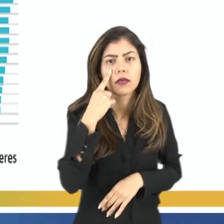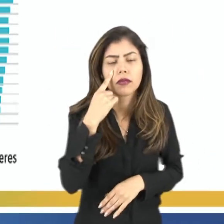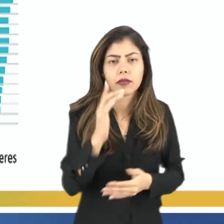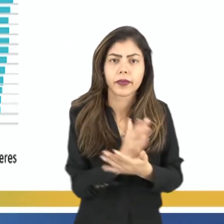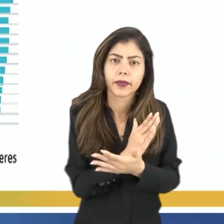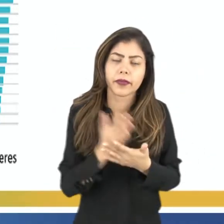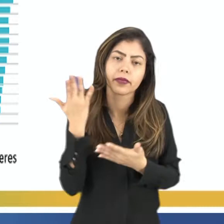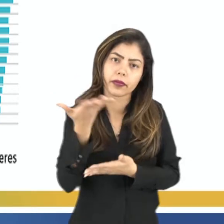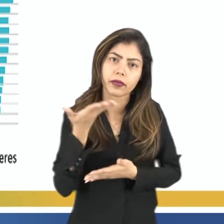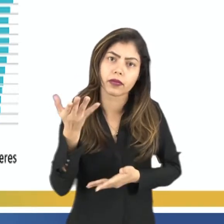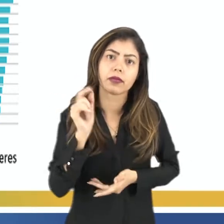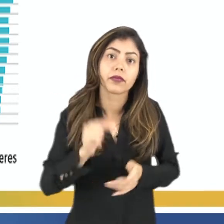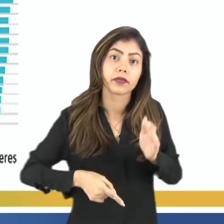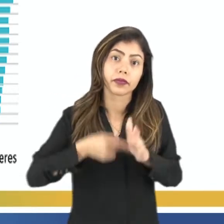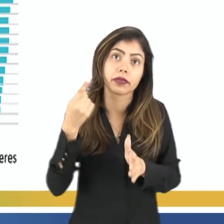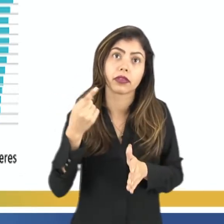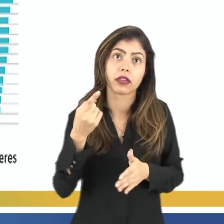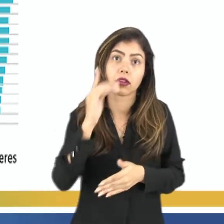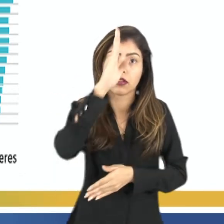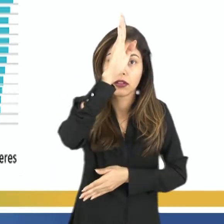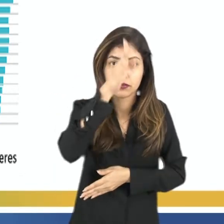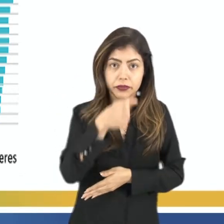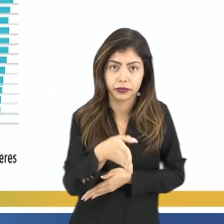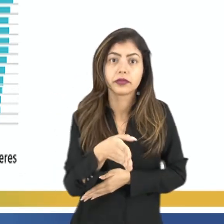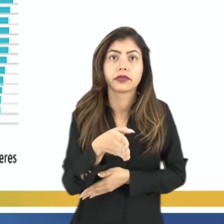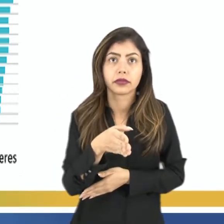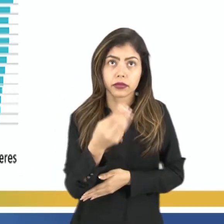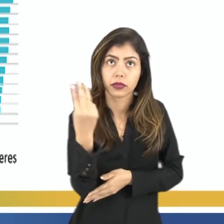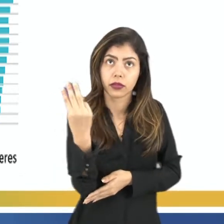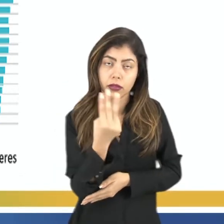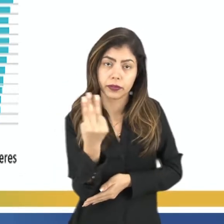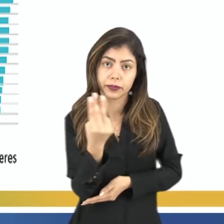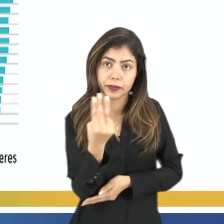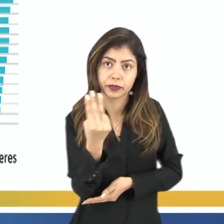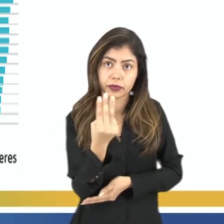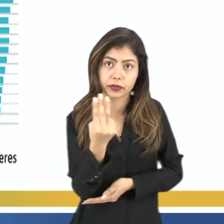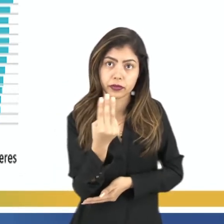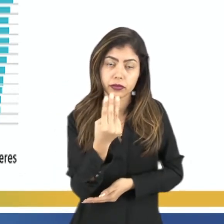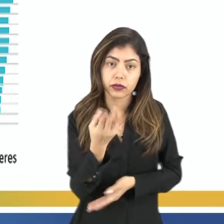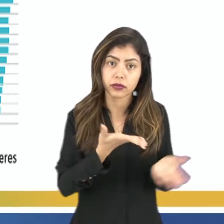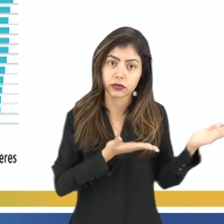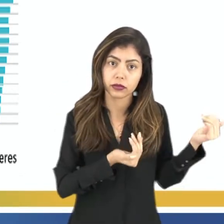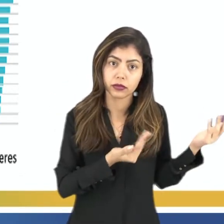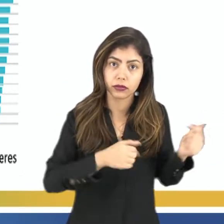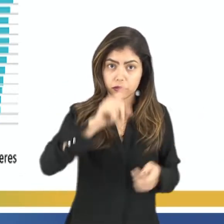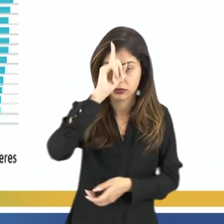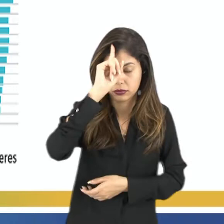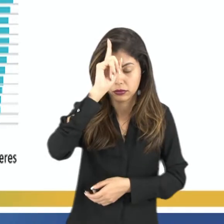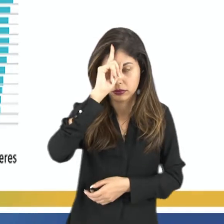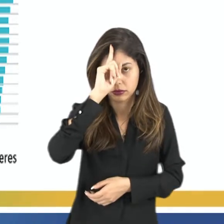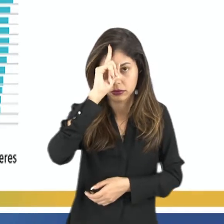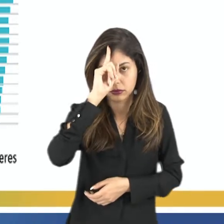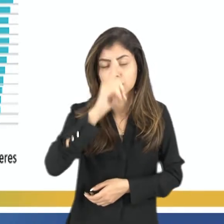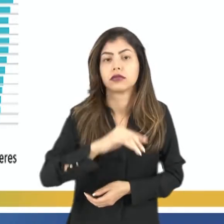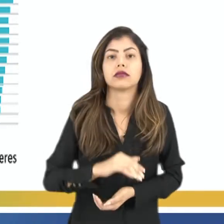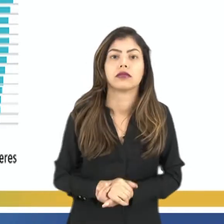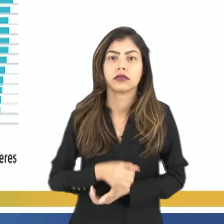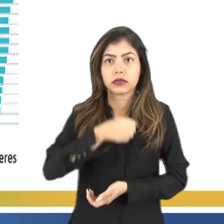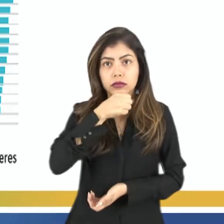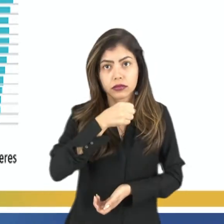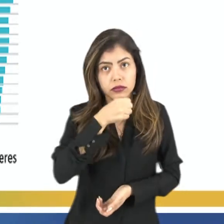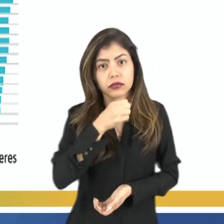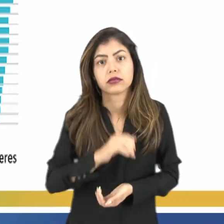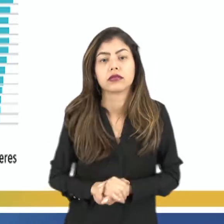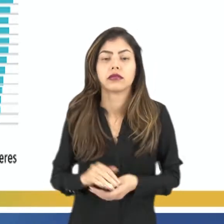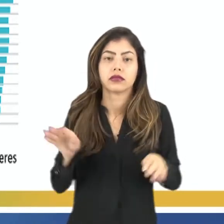Primeiro, ela está dividida em 3 faixas etárias, tá? Jovens, adultos e idosos. Os jovens vão de 0 a 19 anos,